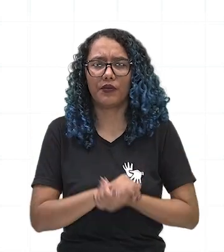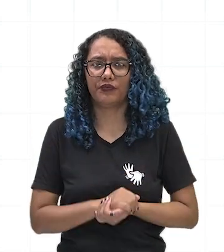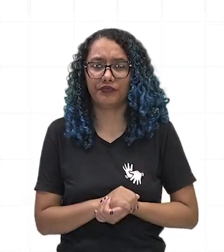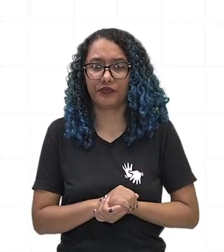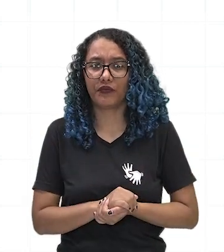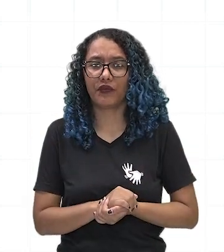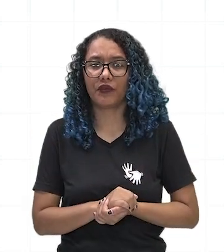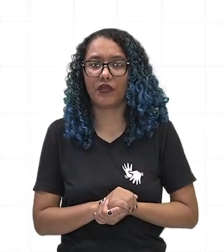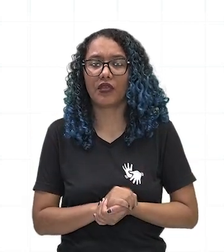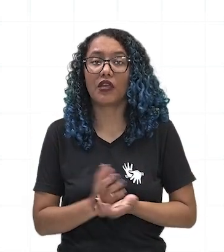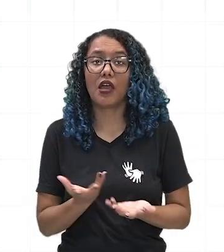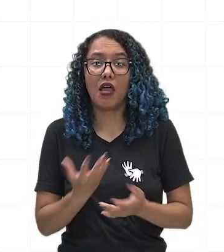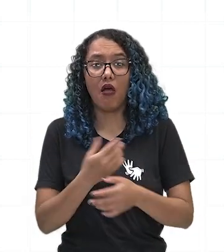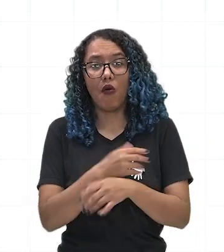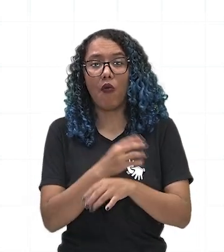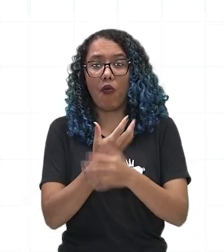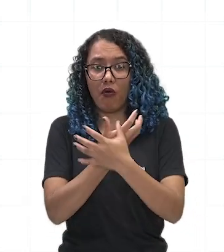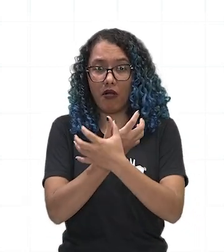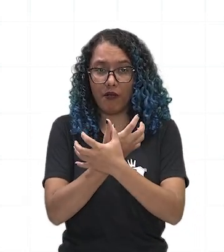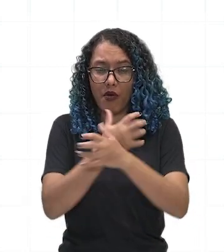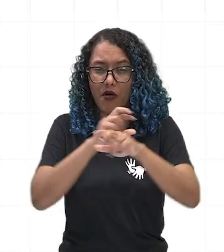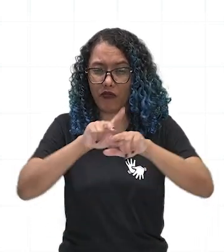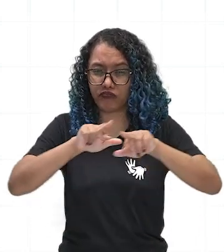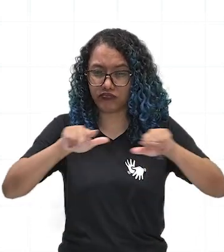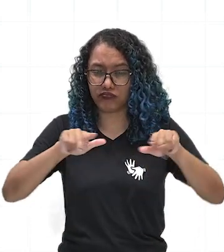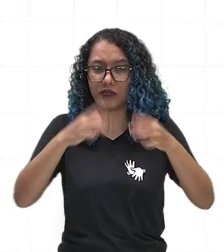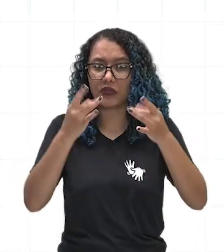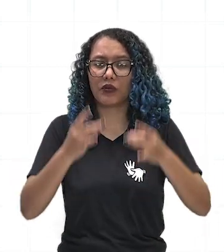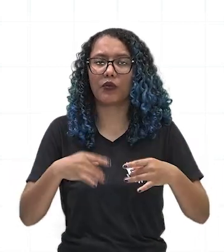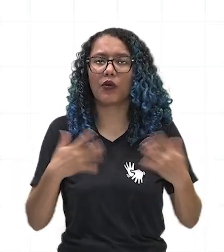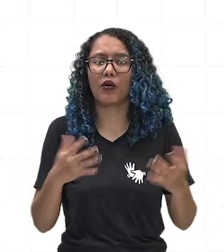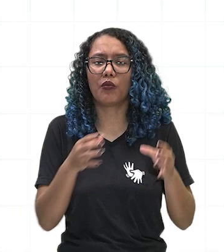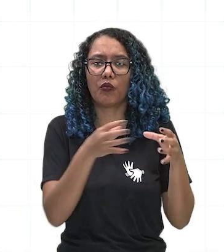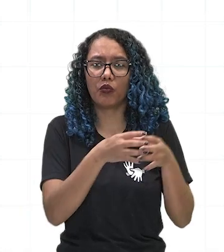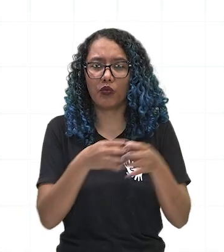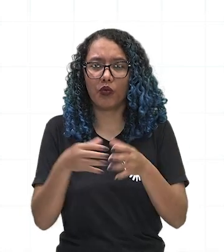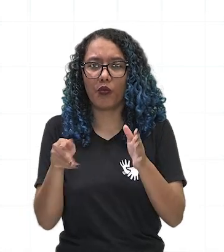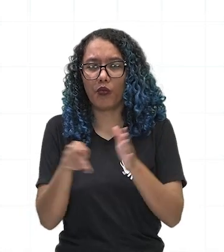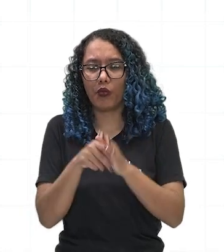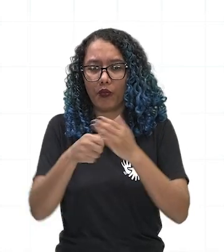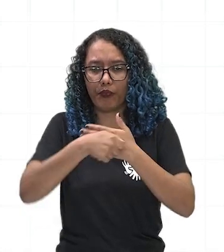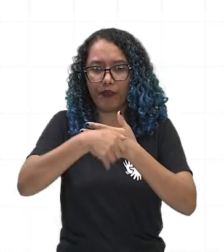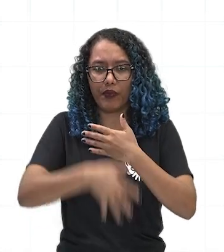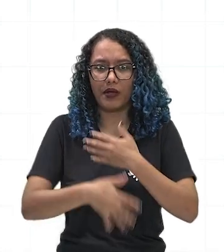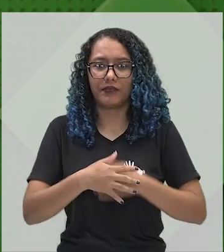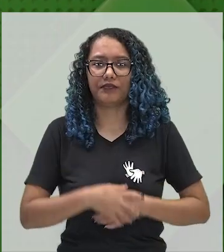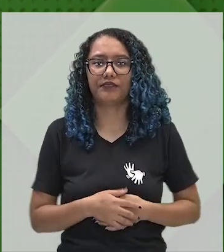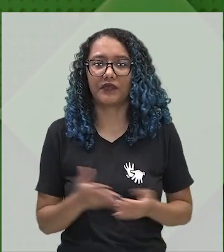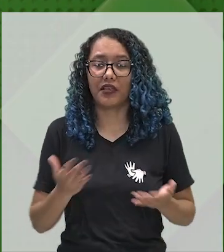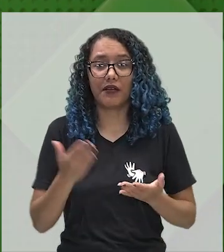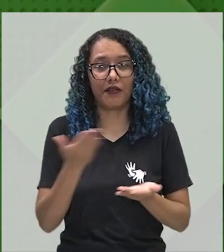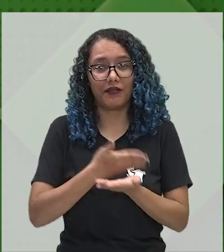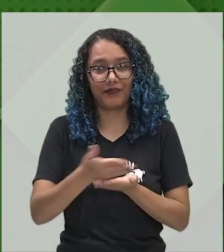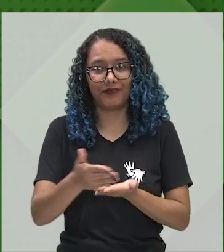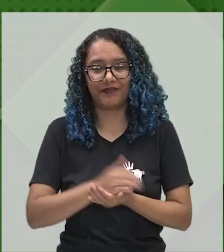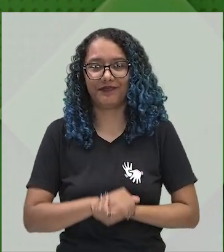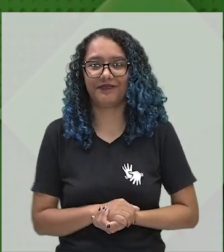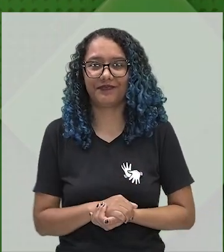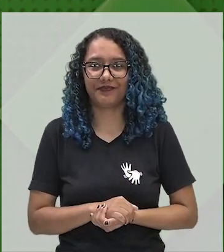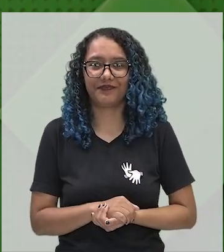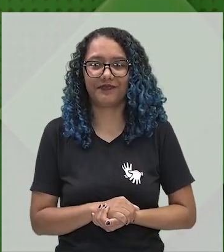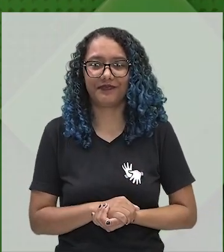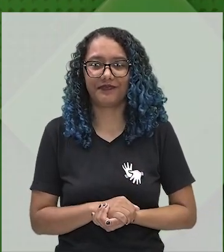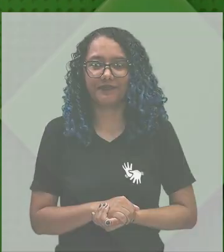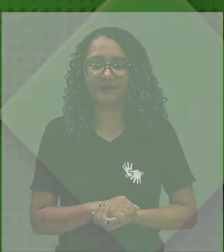como objeto de conhecimento diversidade do reino animal e no detalhamento classificação taxonômica. Então vamos à